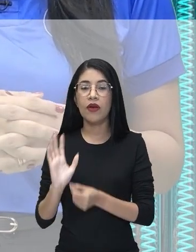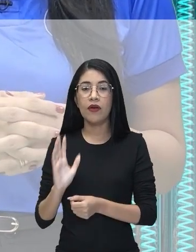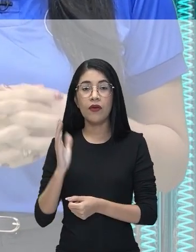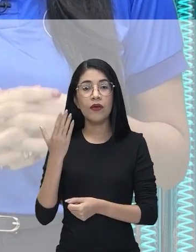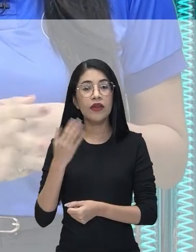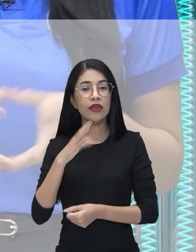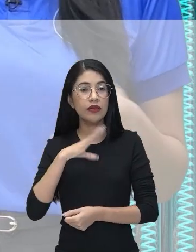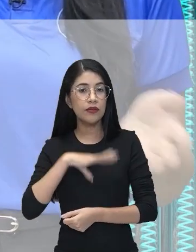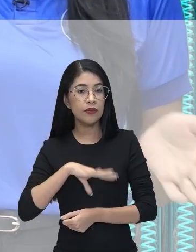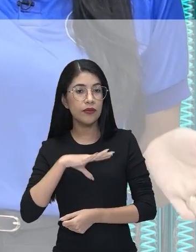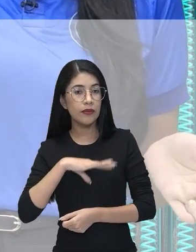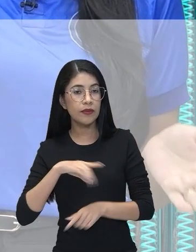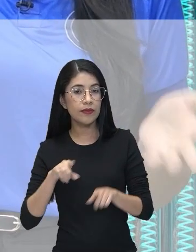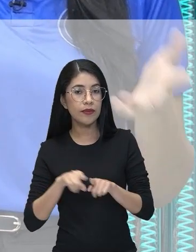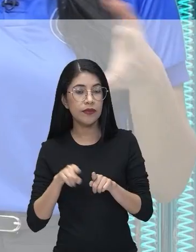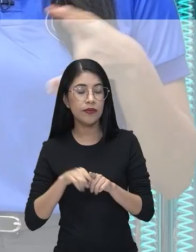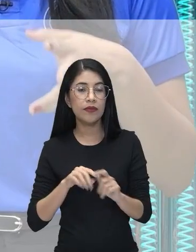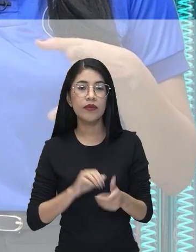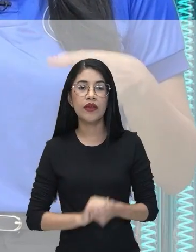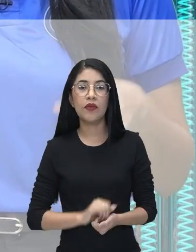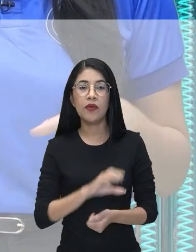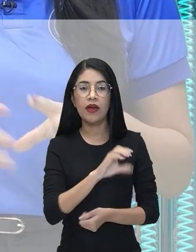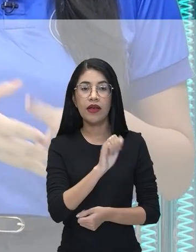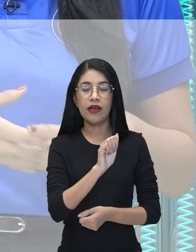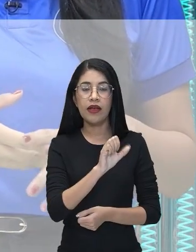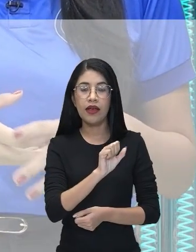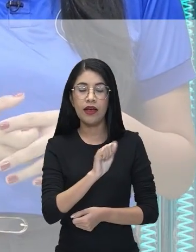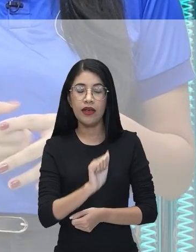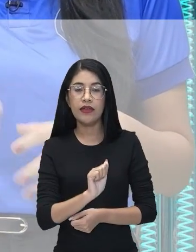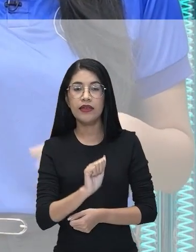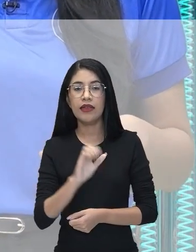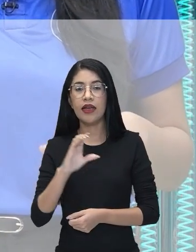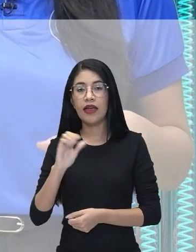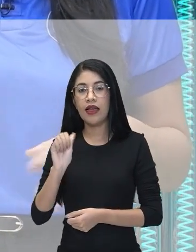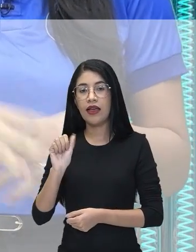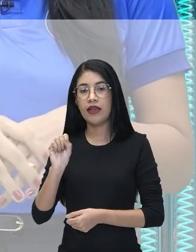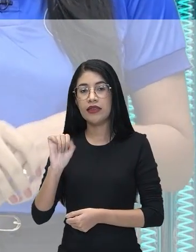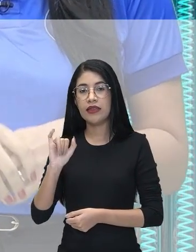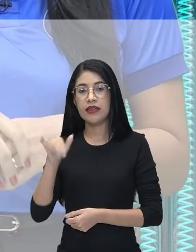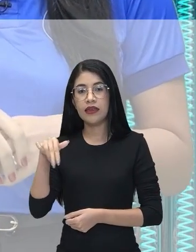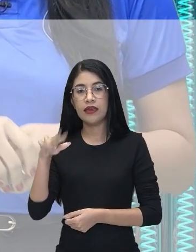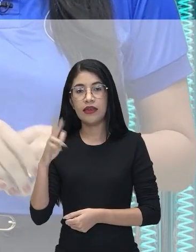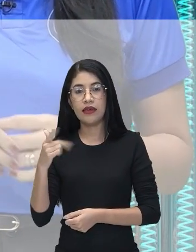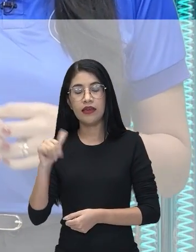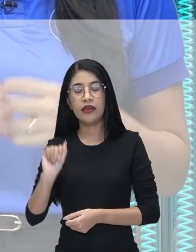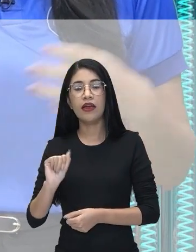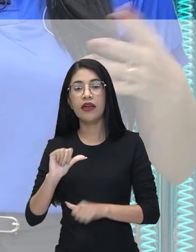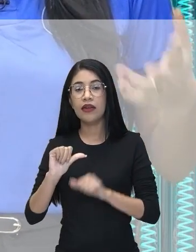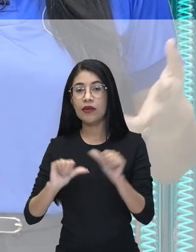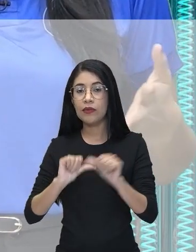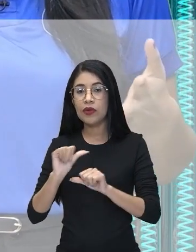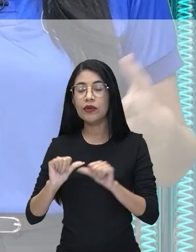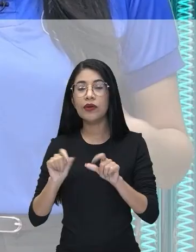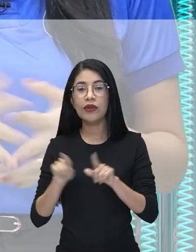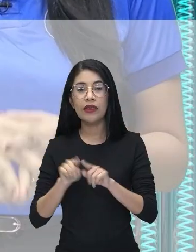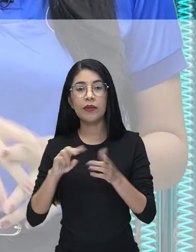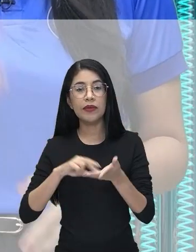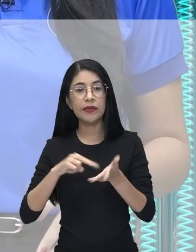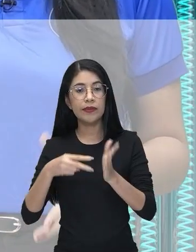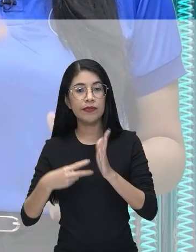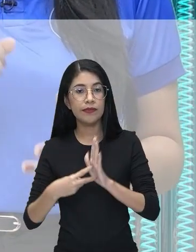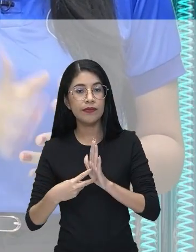na língua portuguesa. Então, casa, casinha. A palavra recebeu um sufixo e mudou aí de